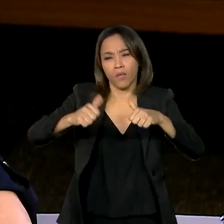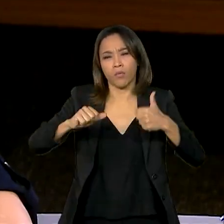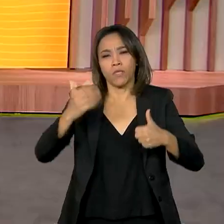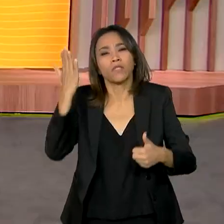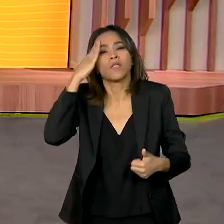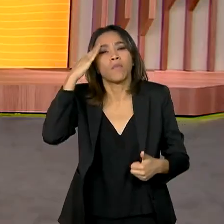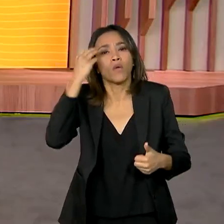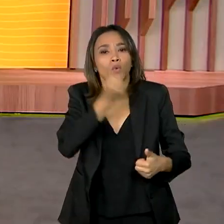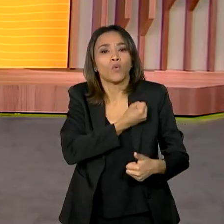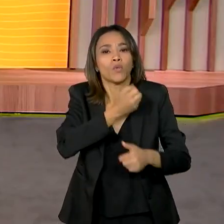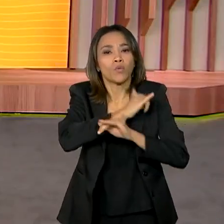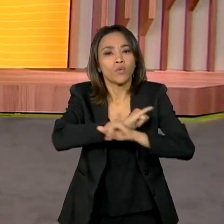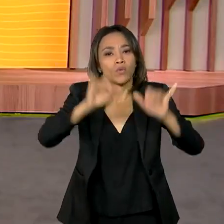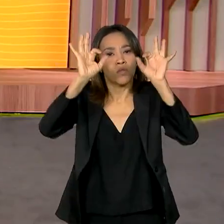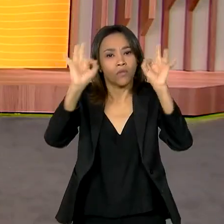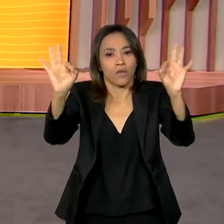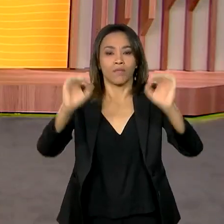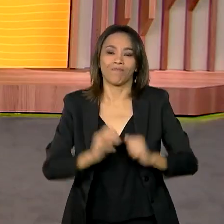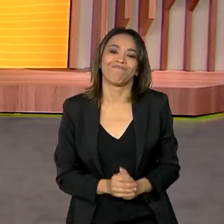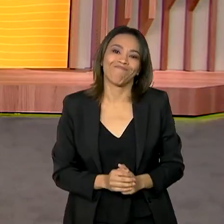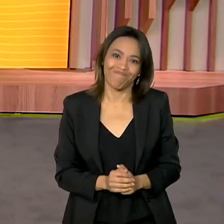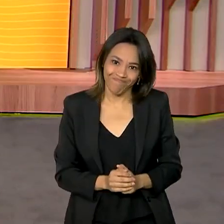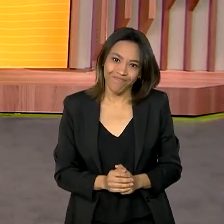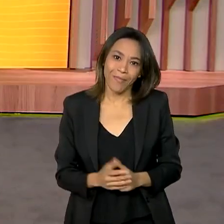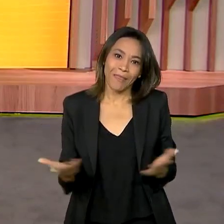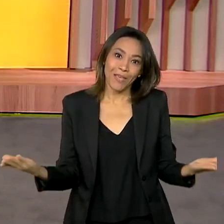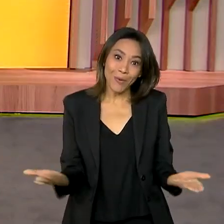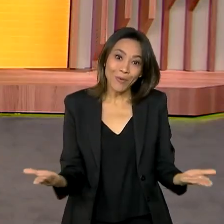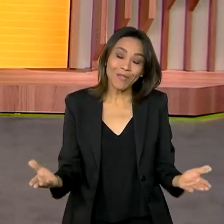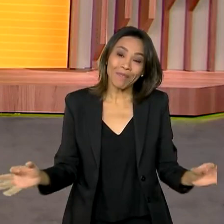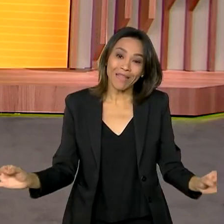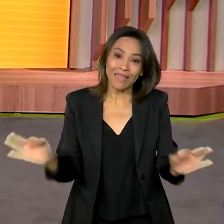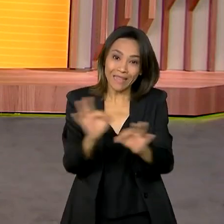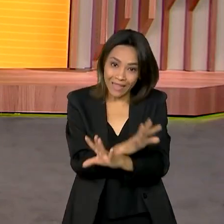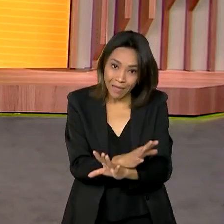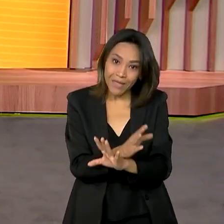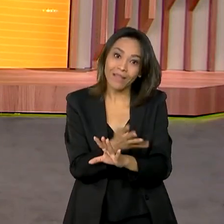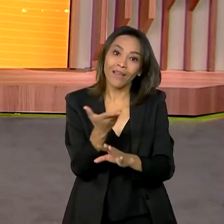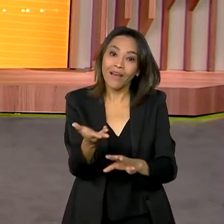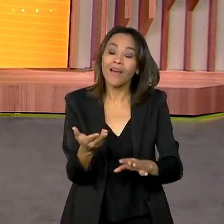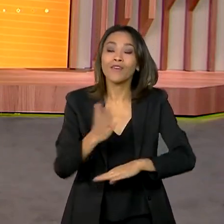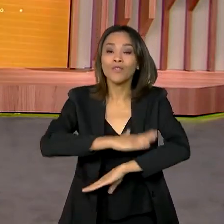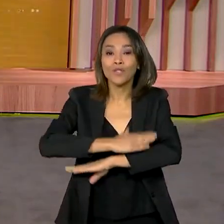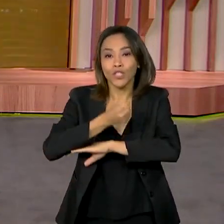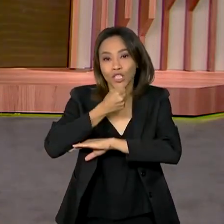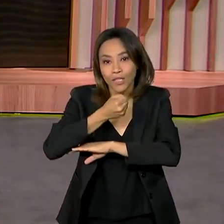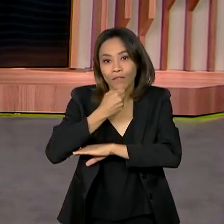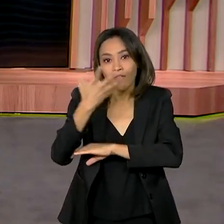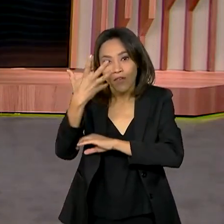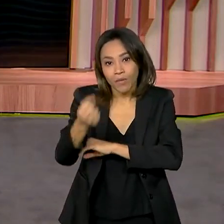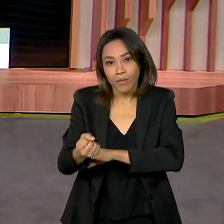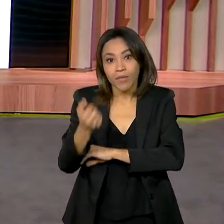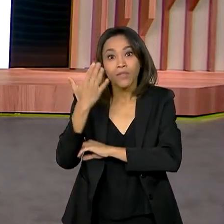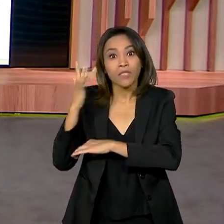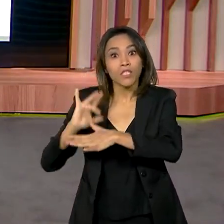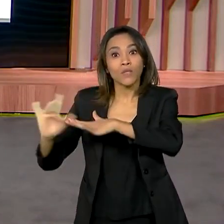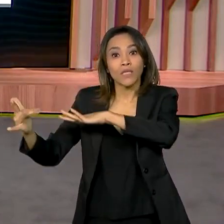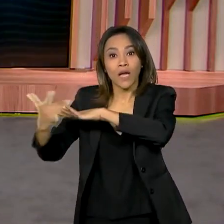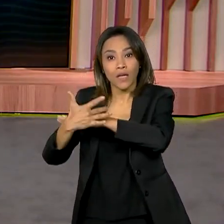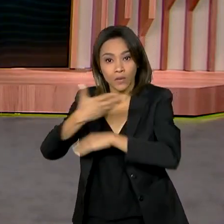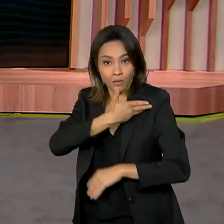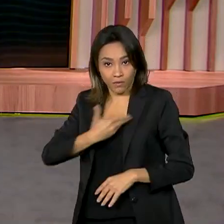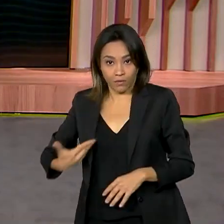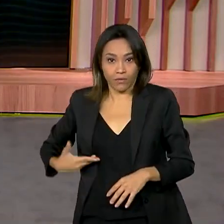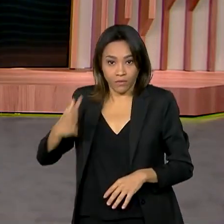fechado. E olha, para finalizar o Brasil em Dia desta sexta-feira, nós vamos fazer um giro pelas redes sociais do governo